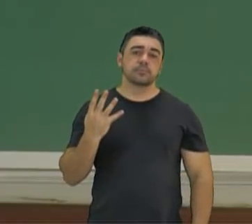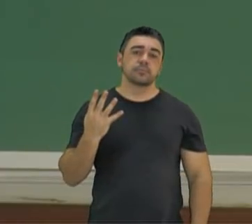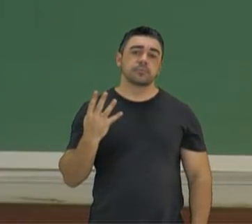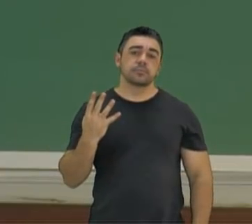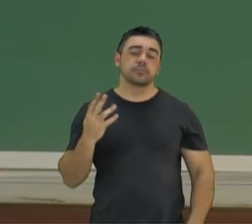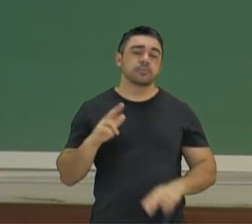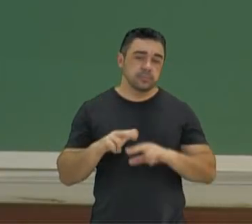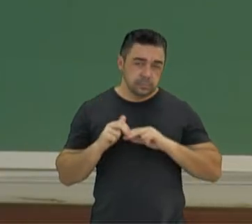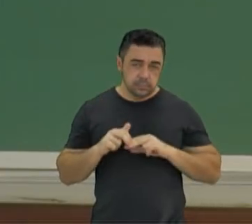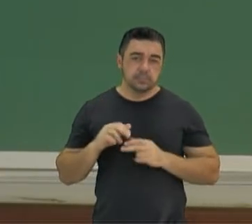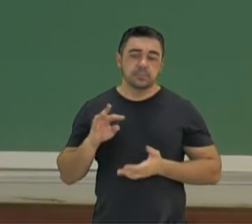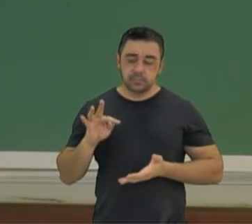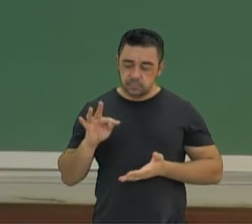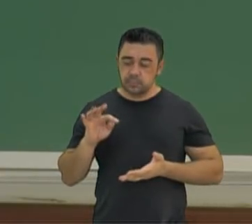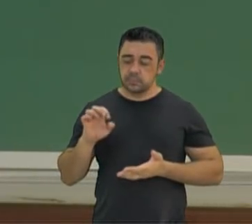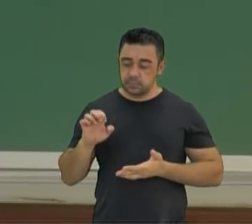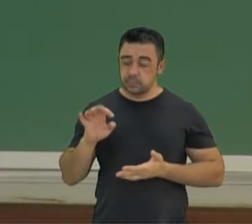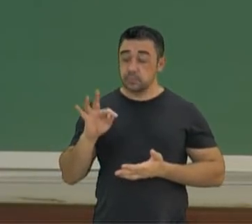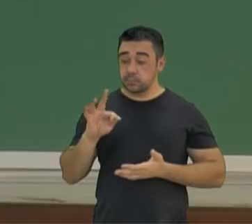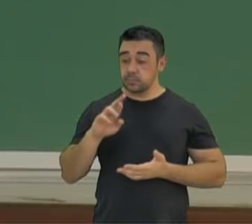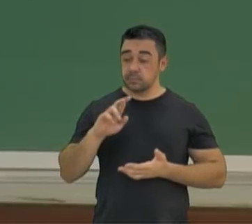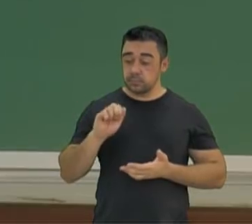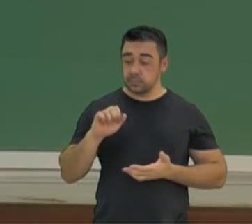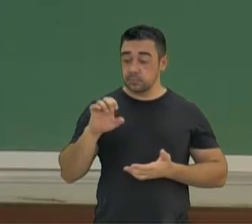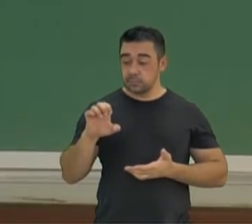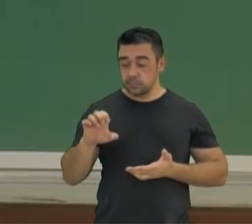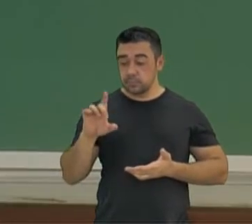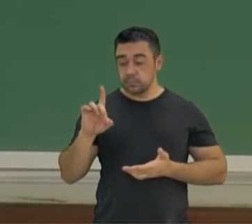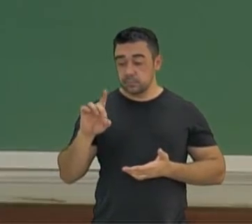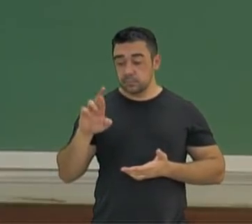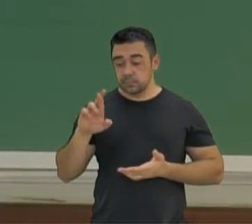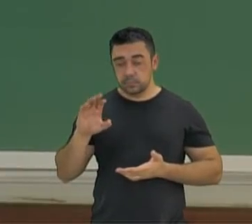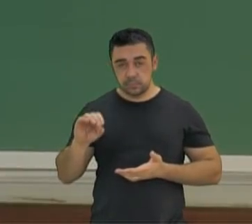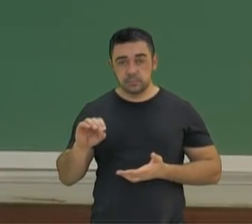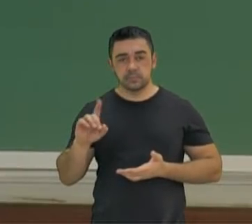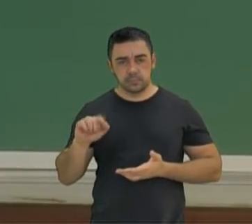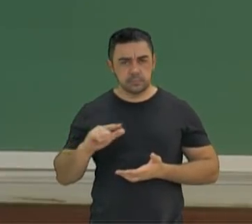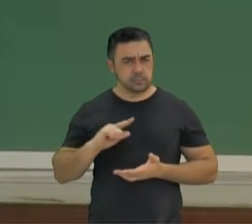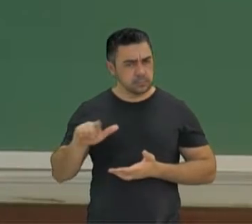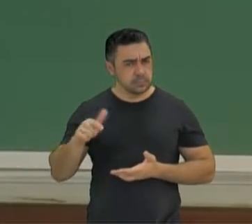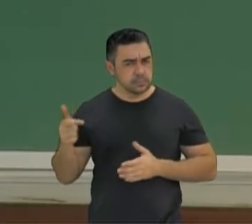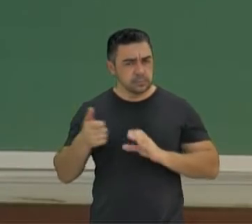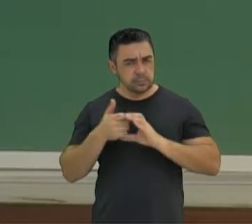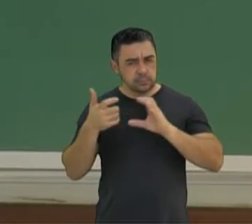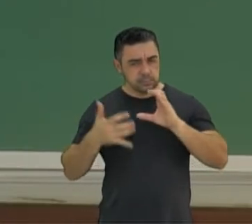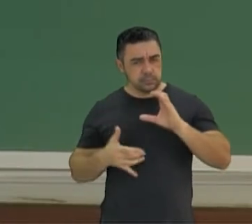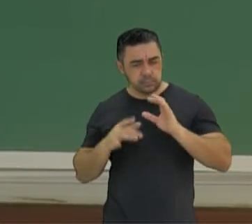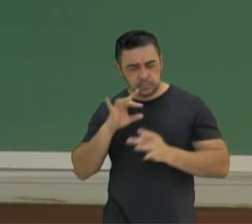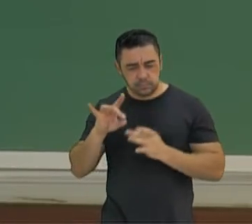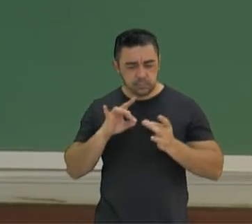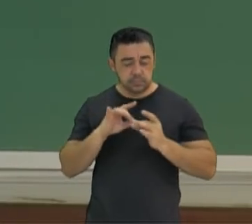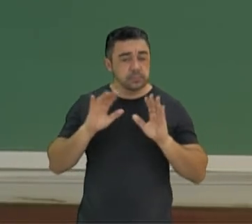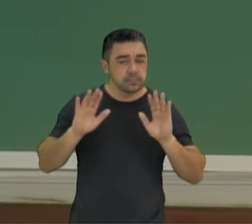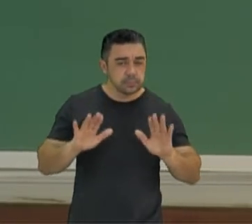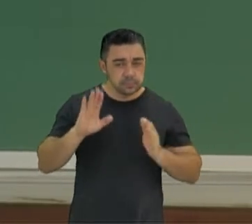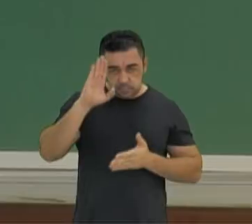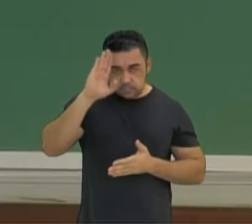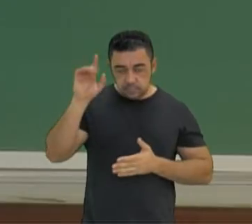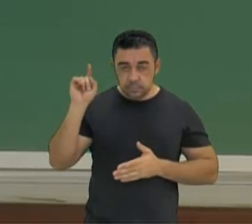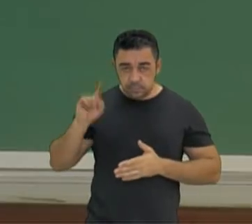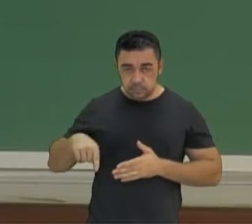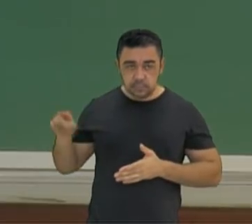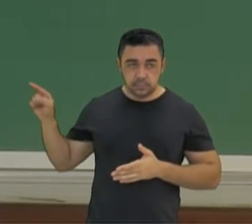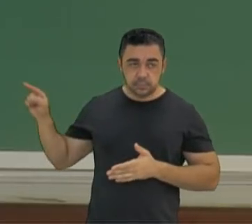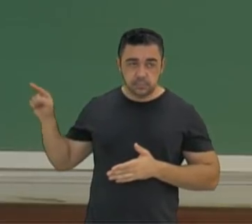4. Por isso que é tetraedro, tá? E ele tem outras características especiais, mas a principal delas é